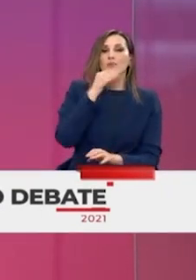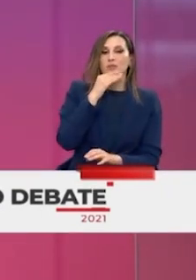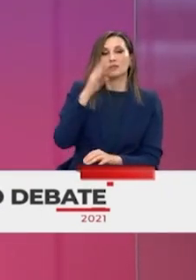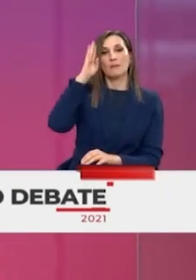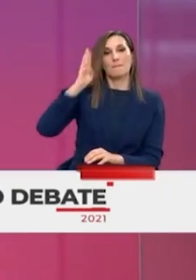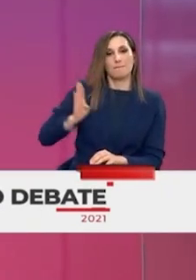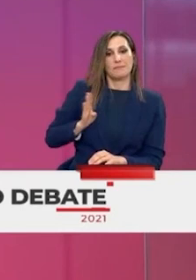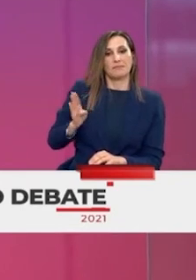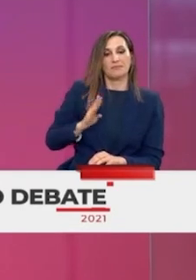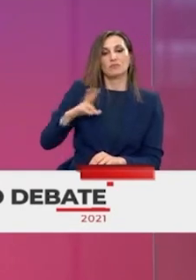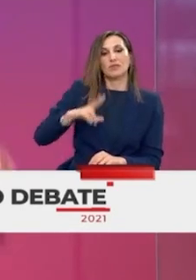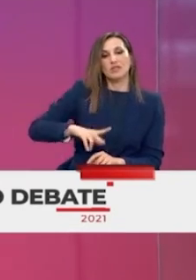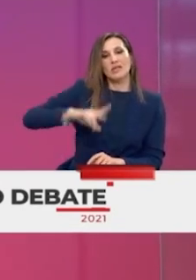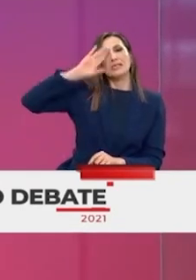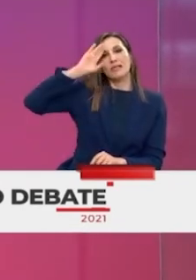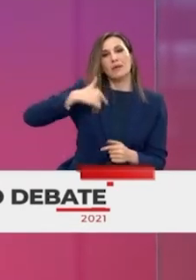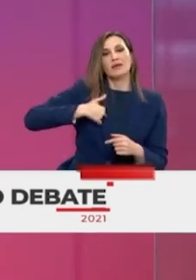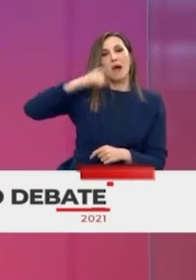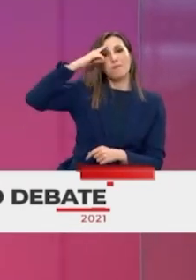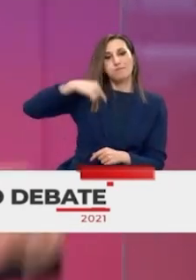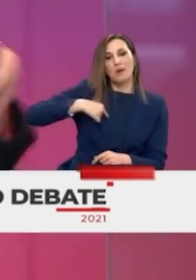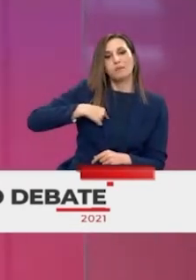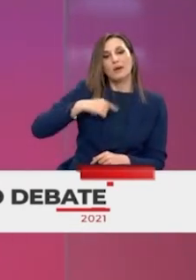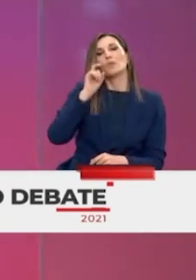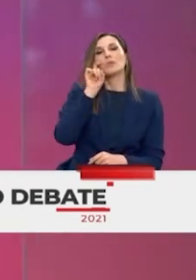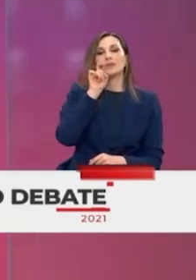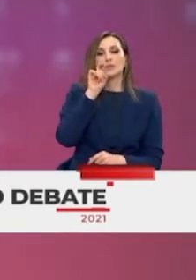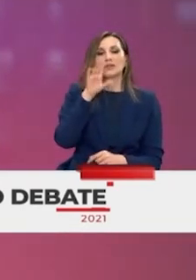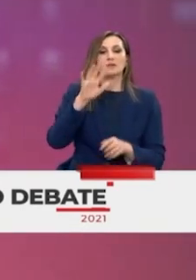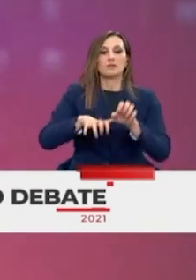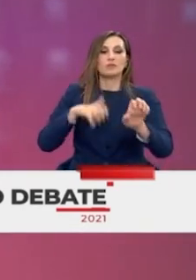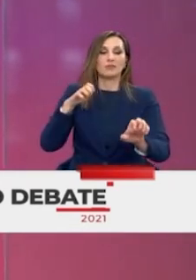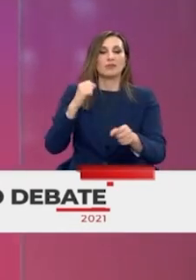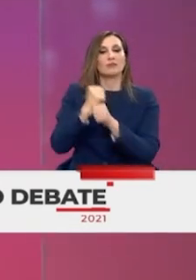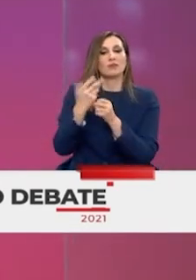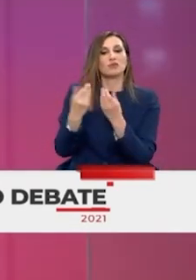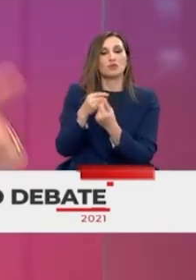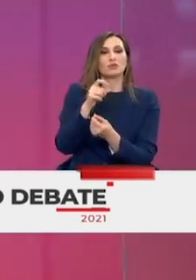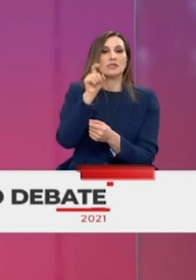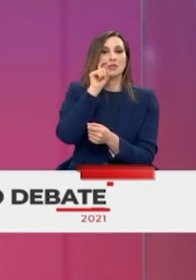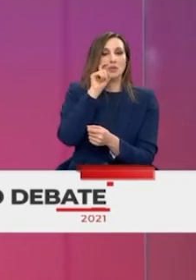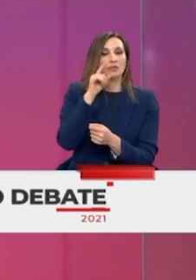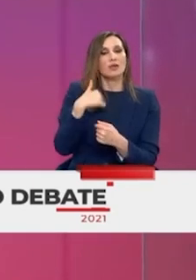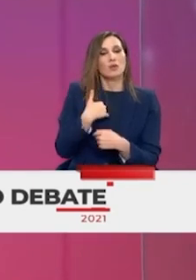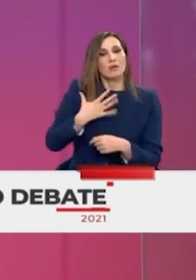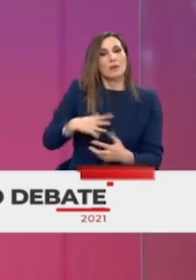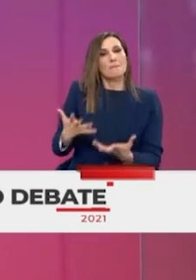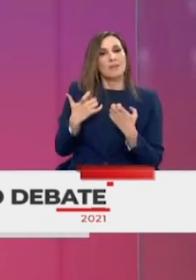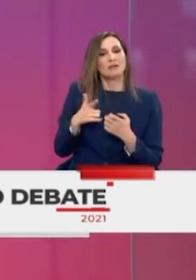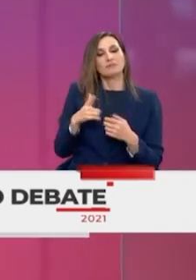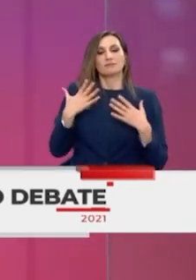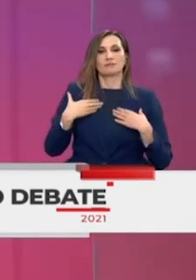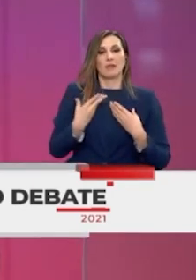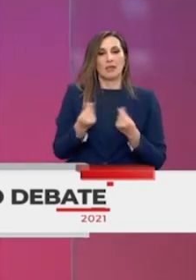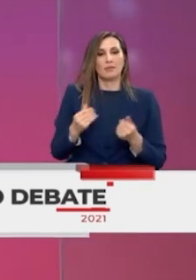e os militares portugueses sabem que eu sei de segurança e defesa, tive 15 anos no Parlamento Europeu a trabalhar em segurança e defesa, que defendo o devido